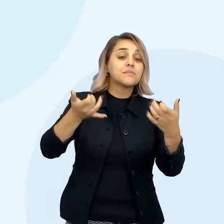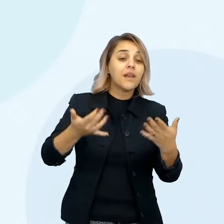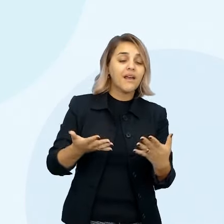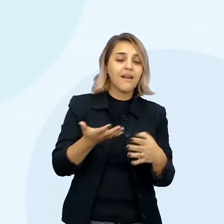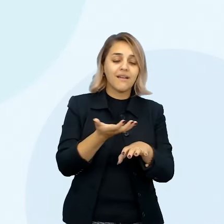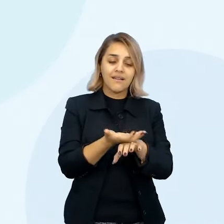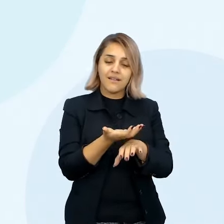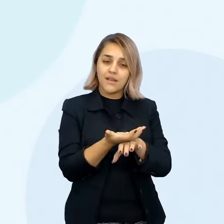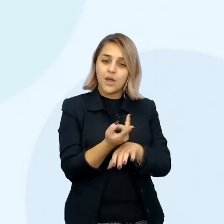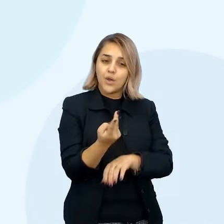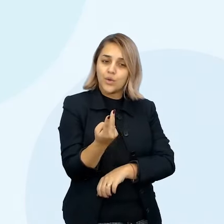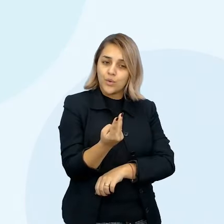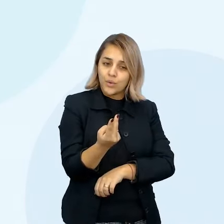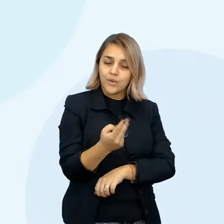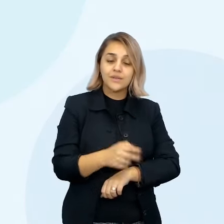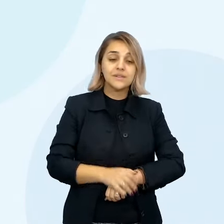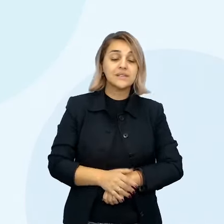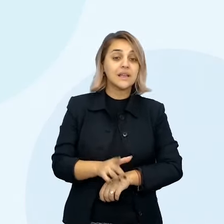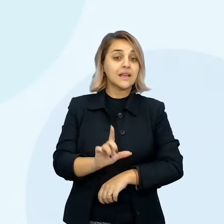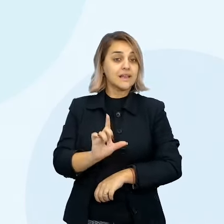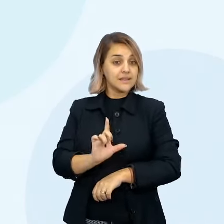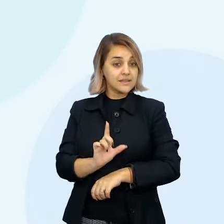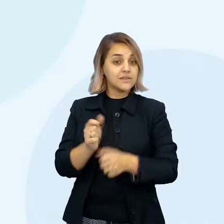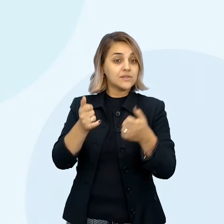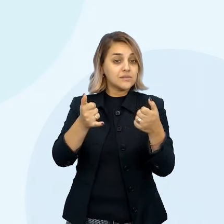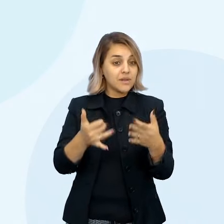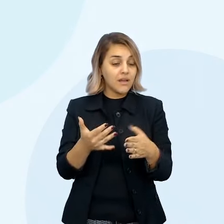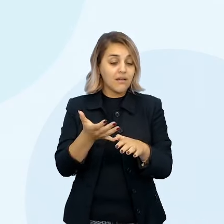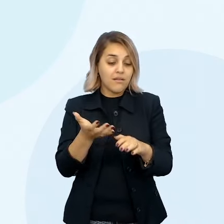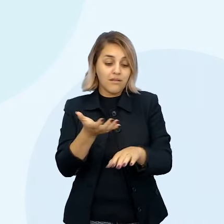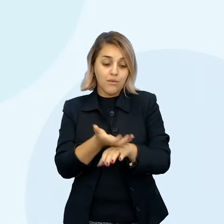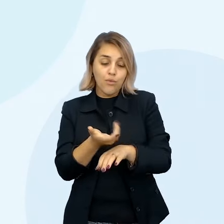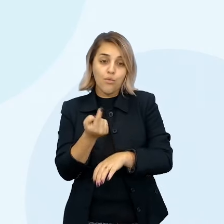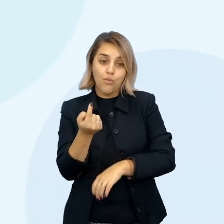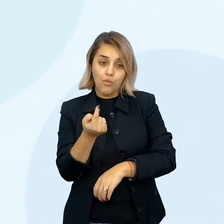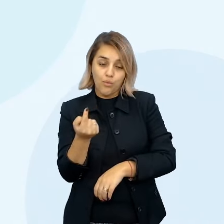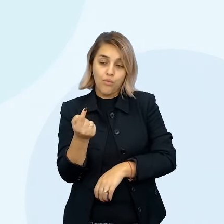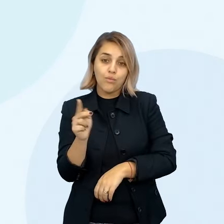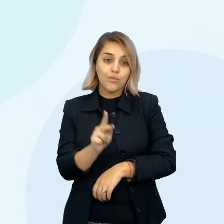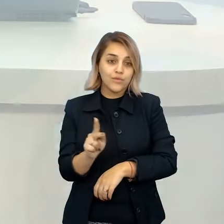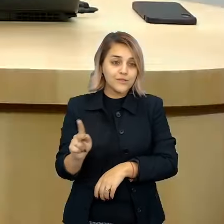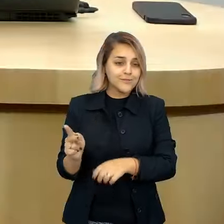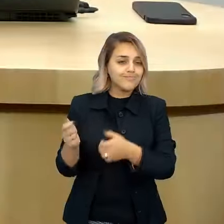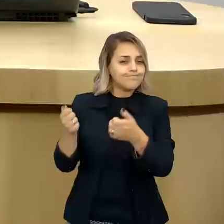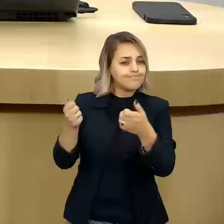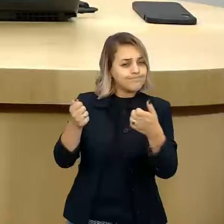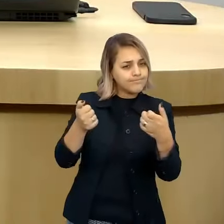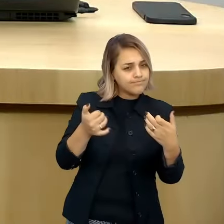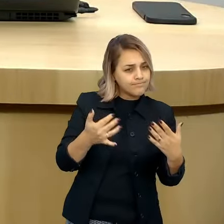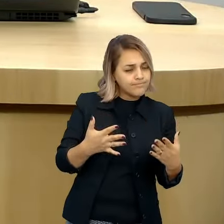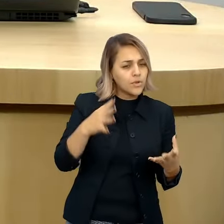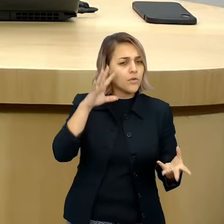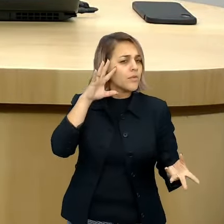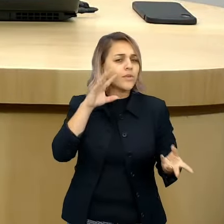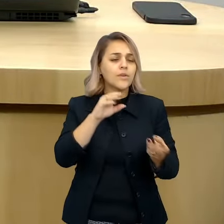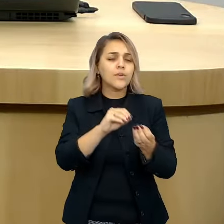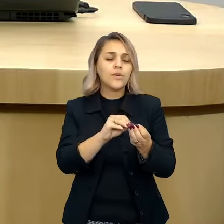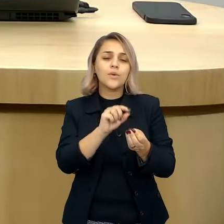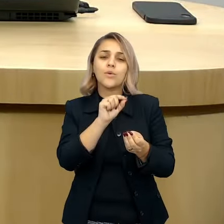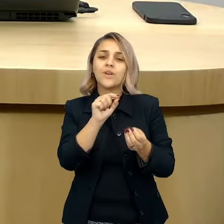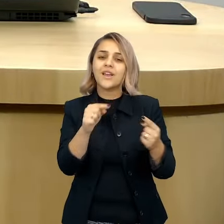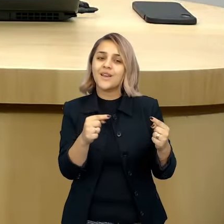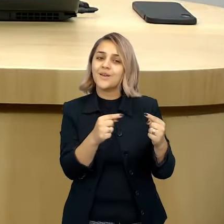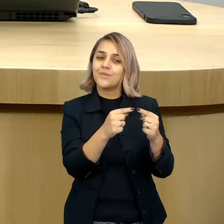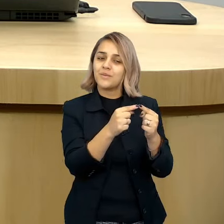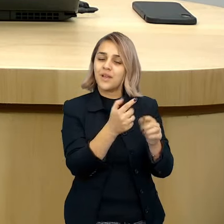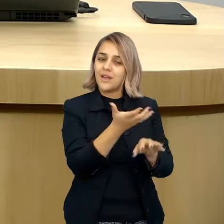componente 2. Eu já adianto que o componente 1 que o professor Vanderlei falou aqui pra gente, a gente consegue associar mais diretamente com o componente 3,